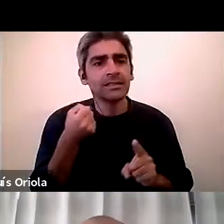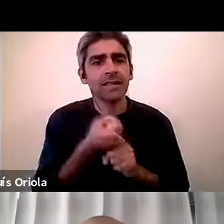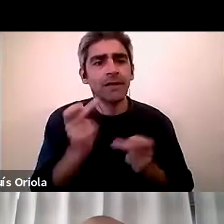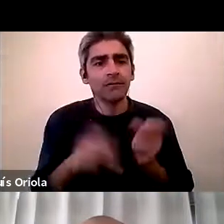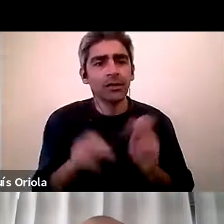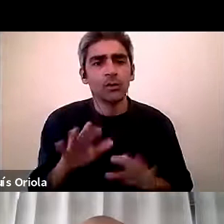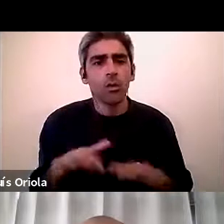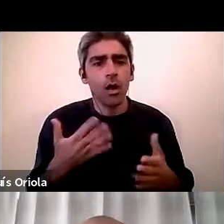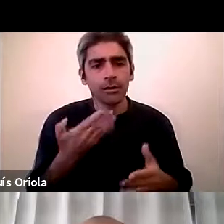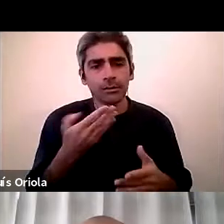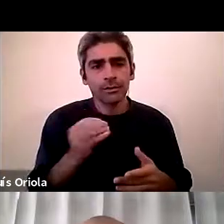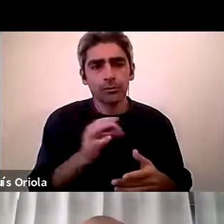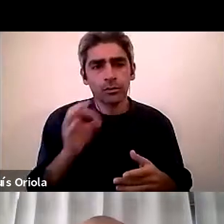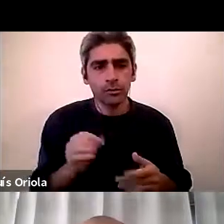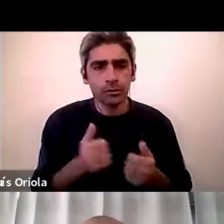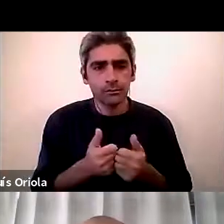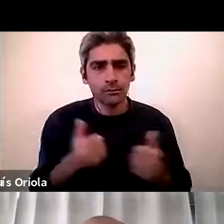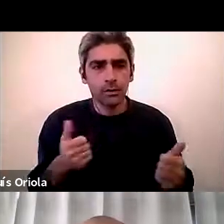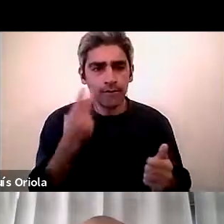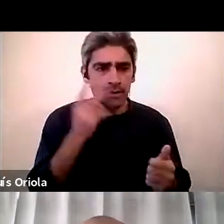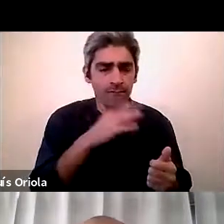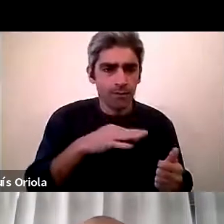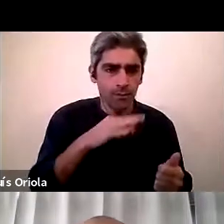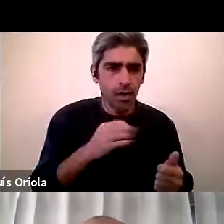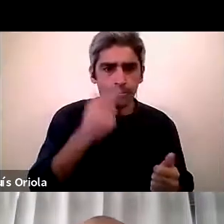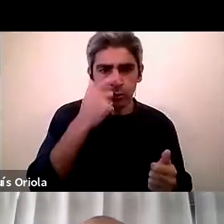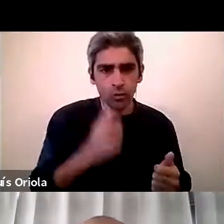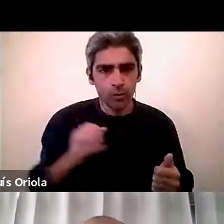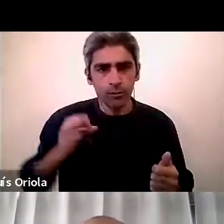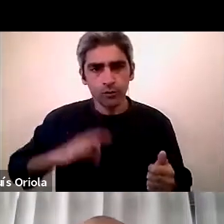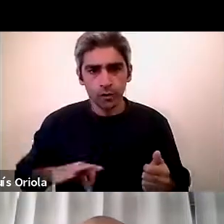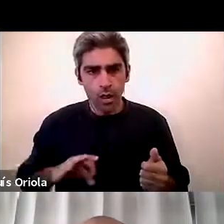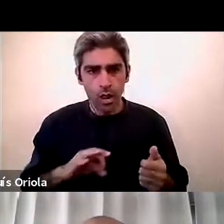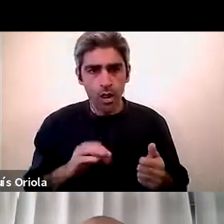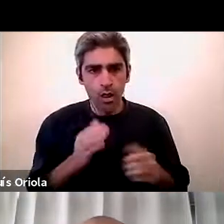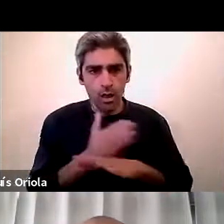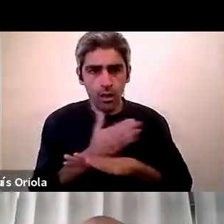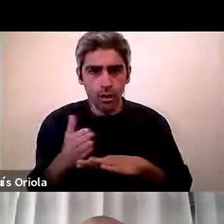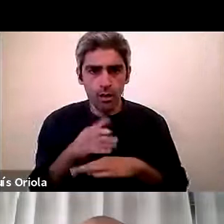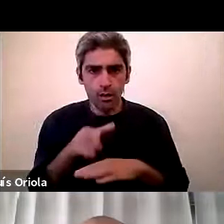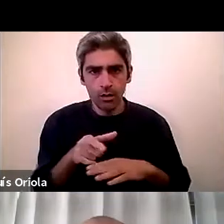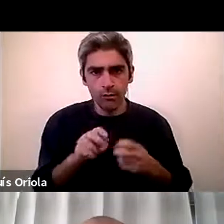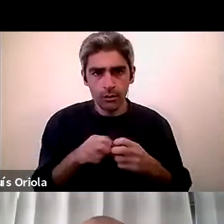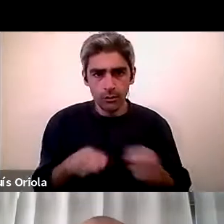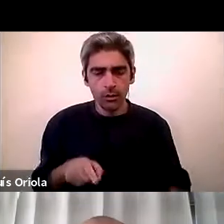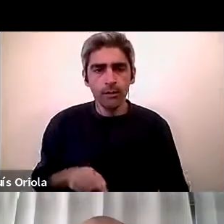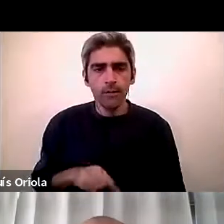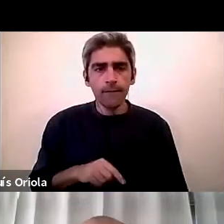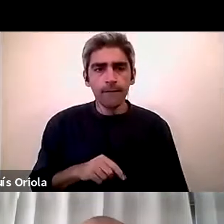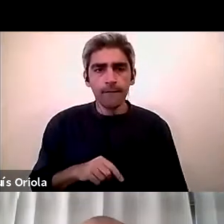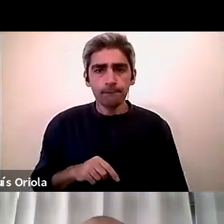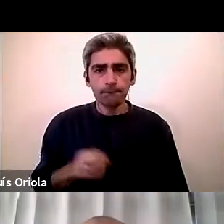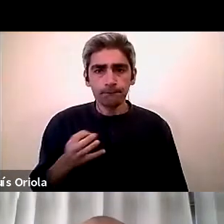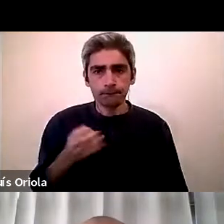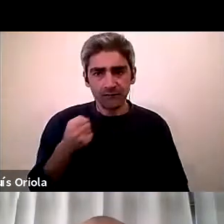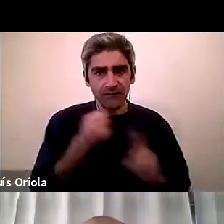desafios, quase 70%, a separação entre vida familiar, pessoal e profissional. Ser de facto o